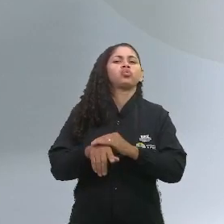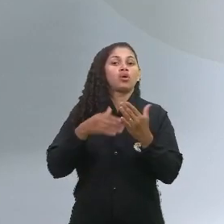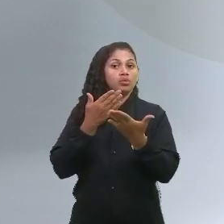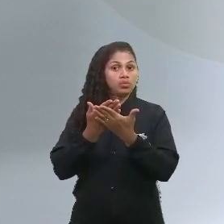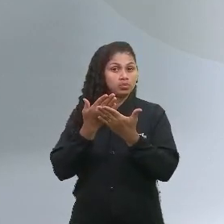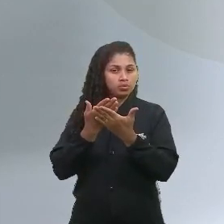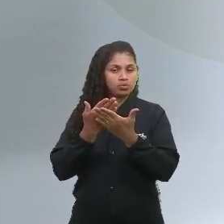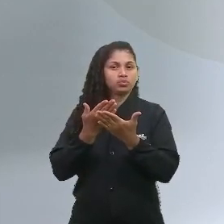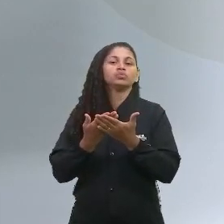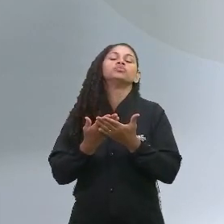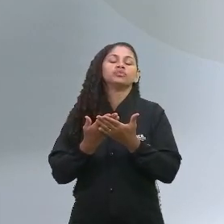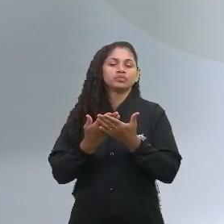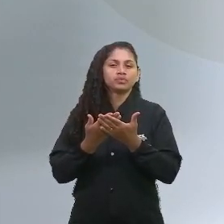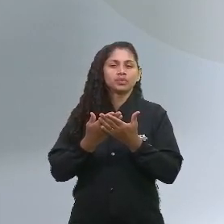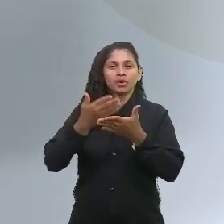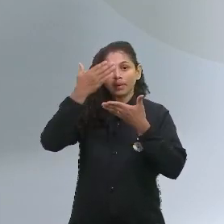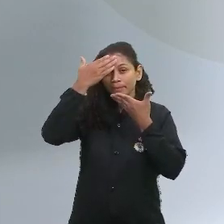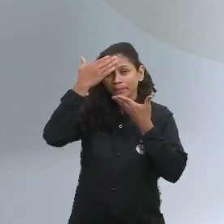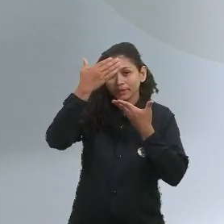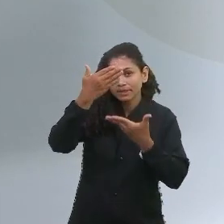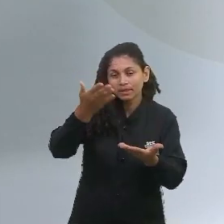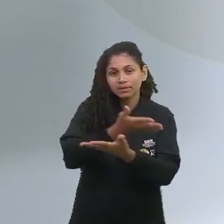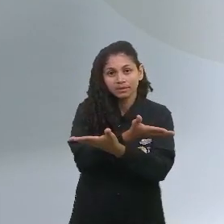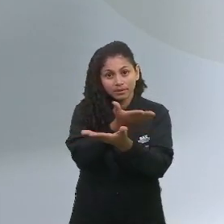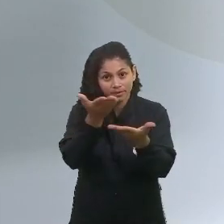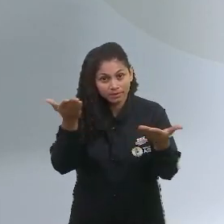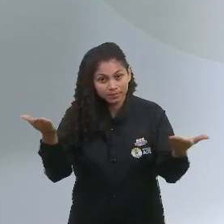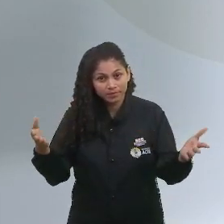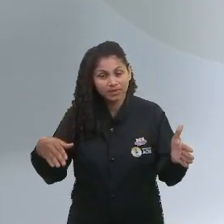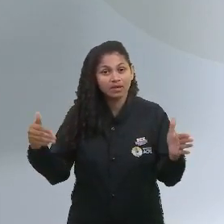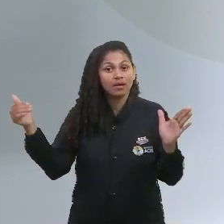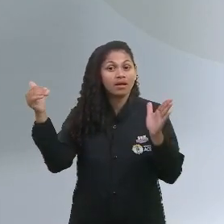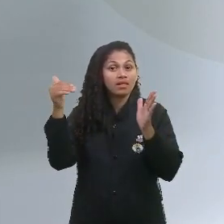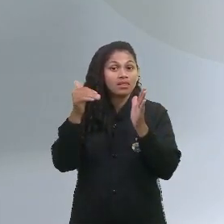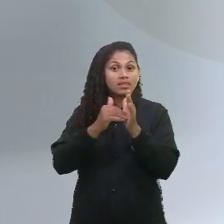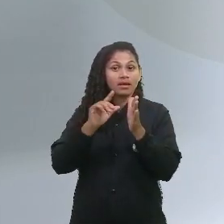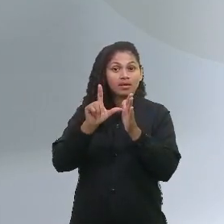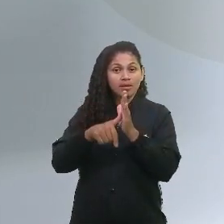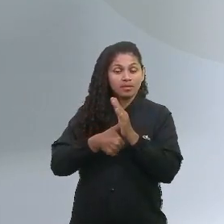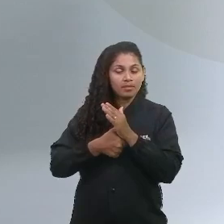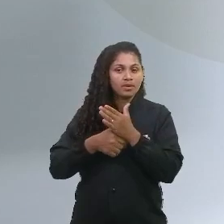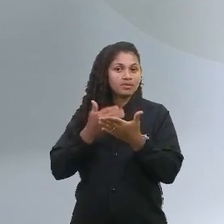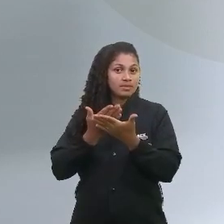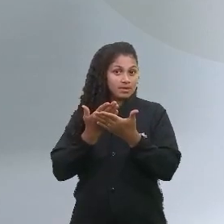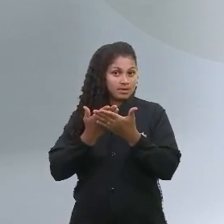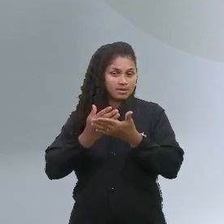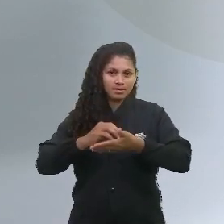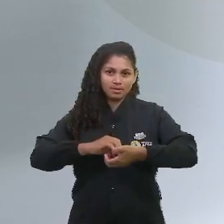conteúdo. Muito obrigado a todos e até o nosso próximo encontro.